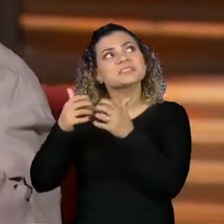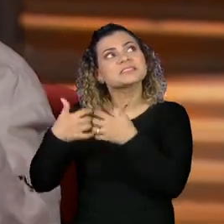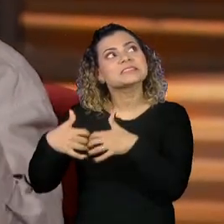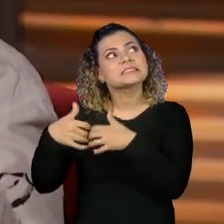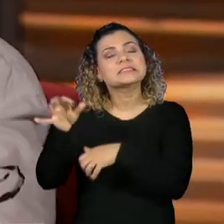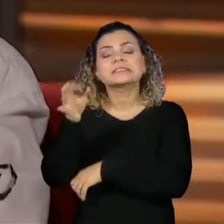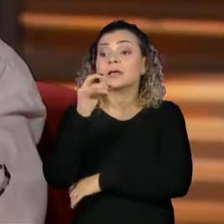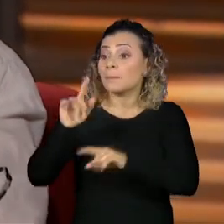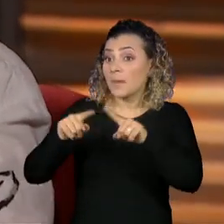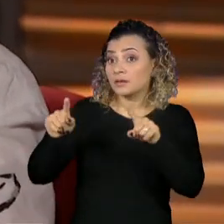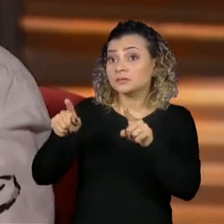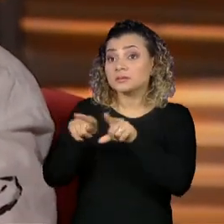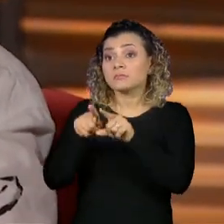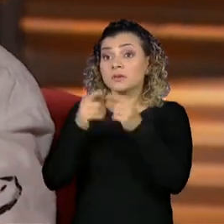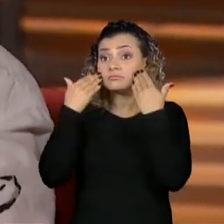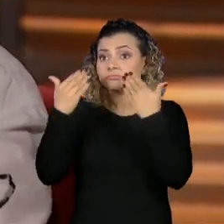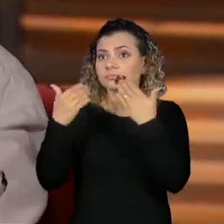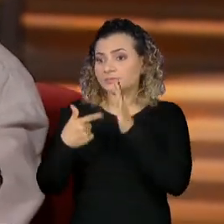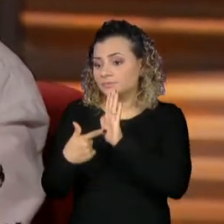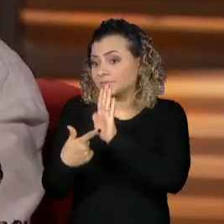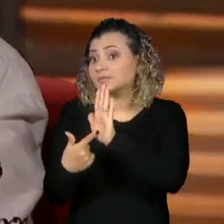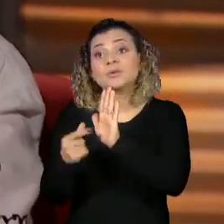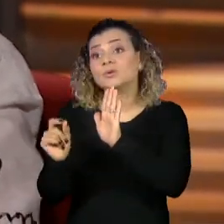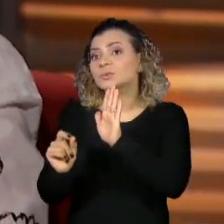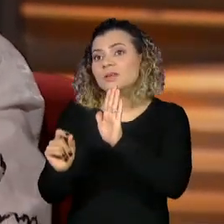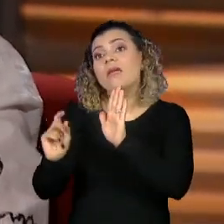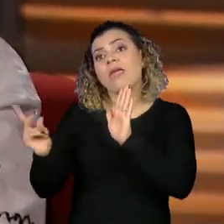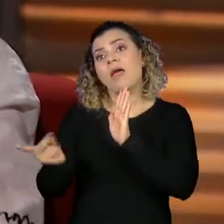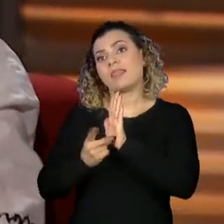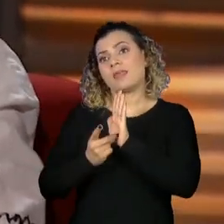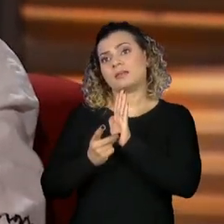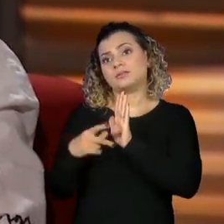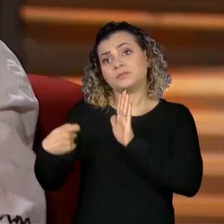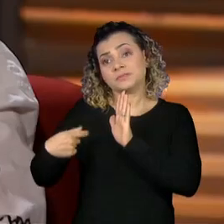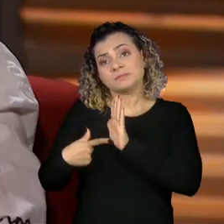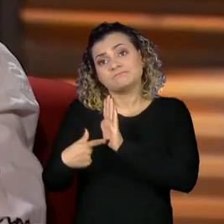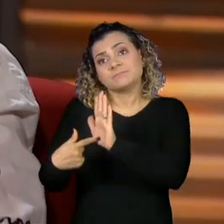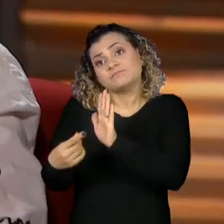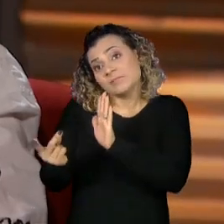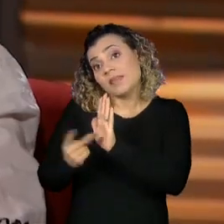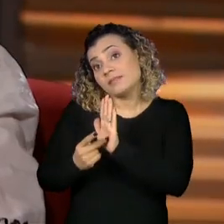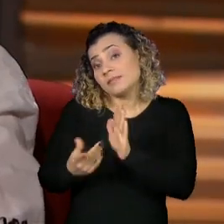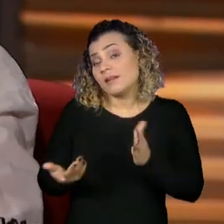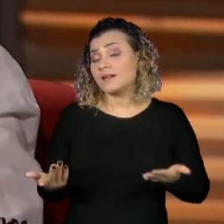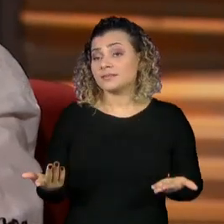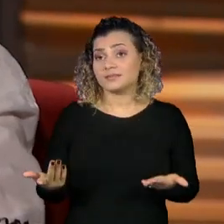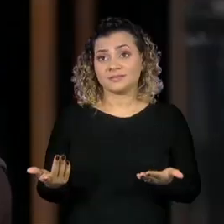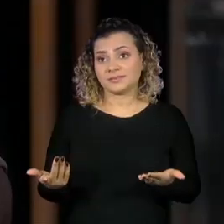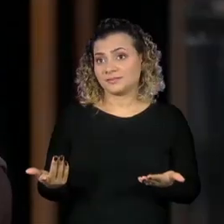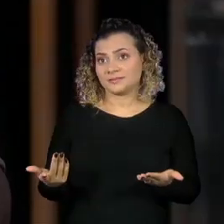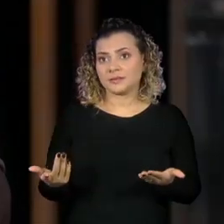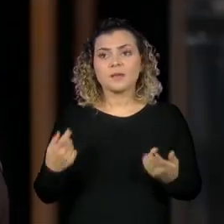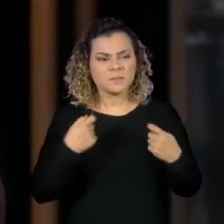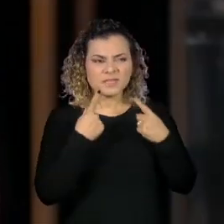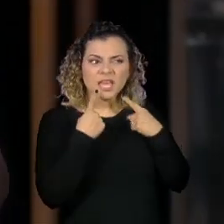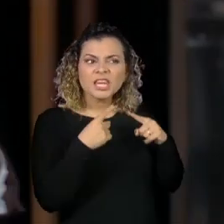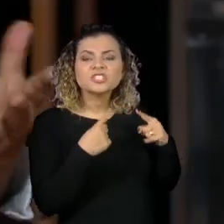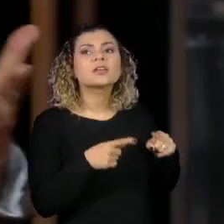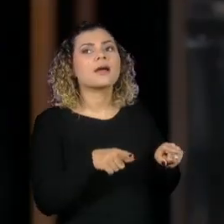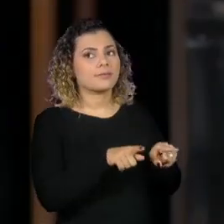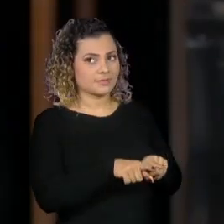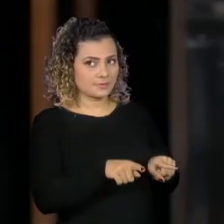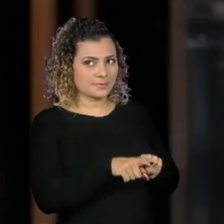mas eu também acho que elas precisam ser sincera sim sim ela foi criticada